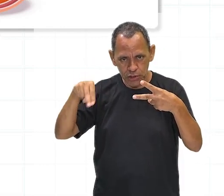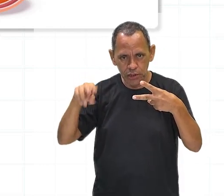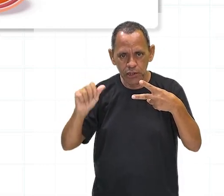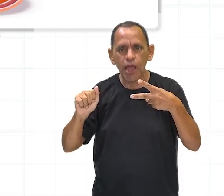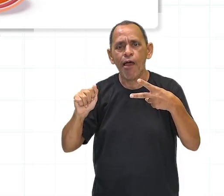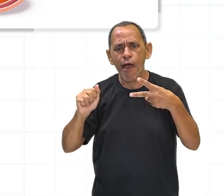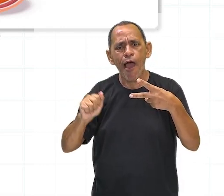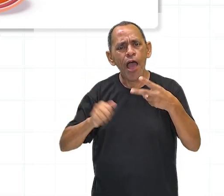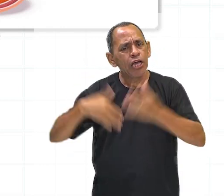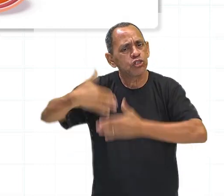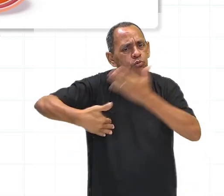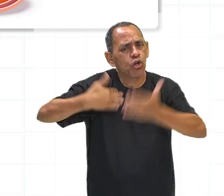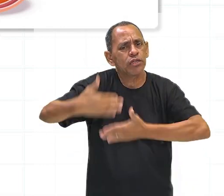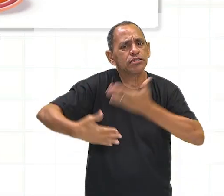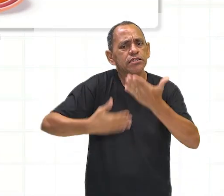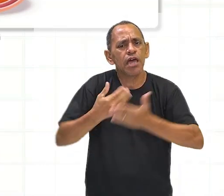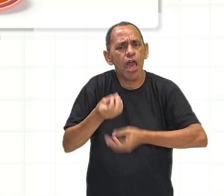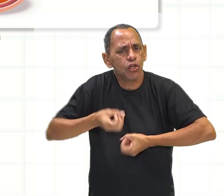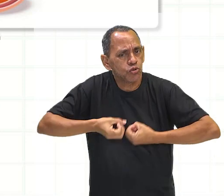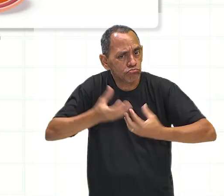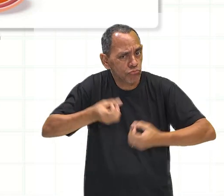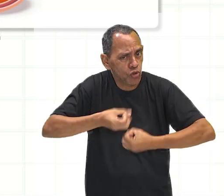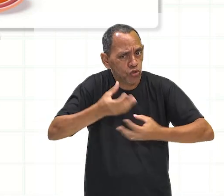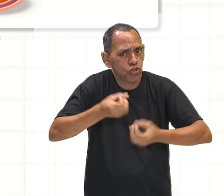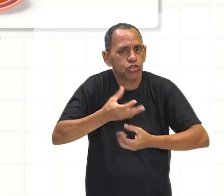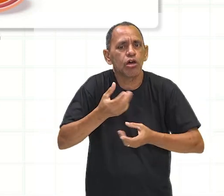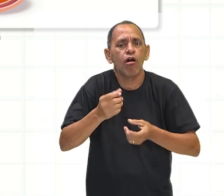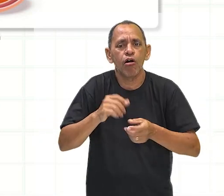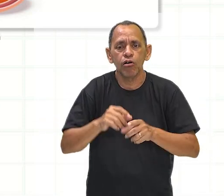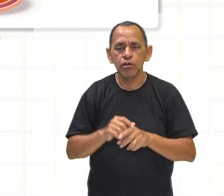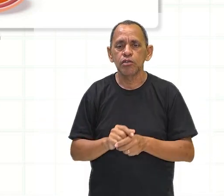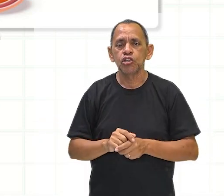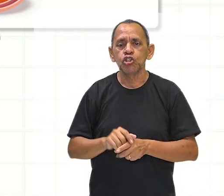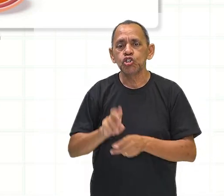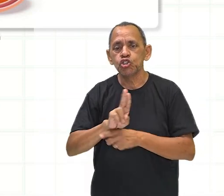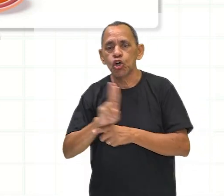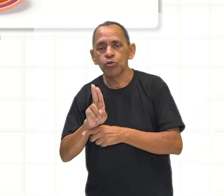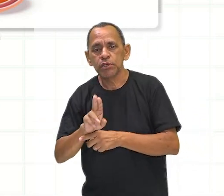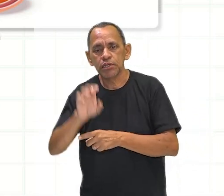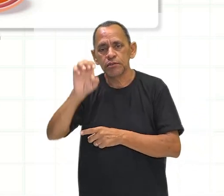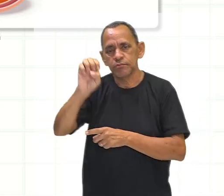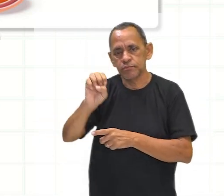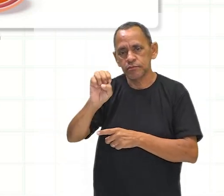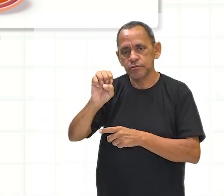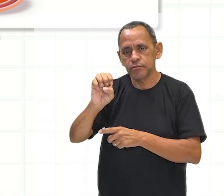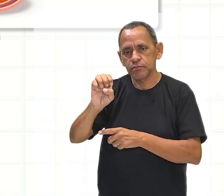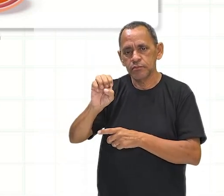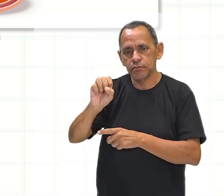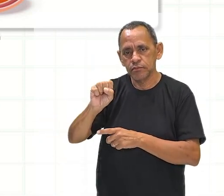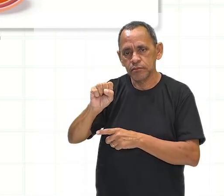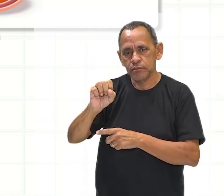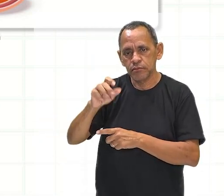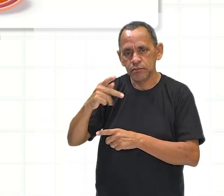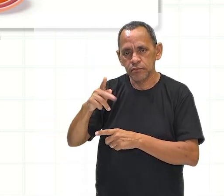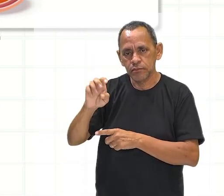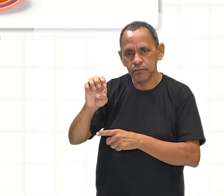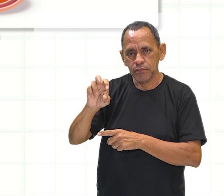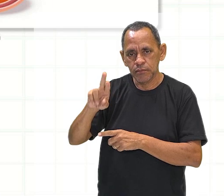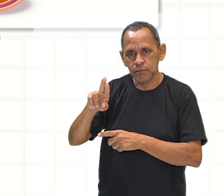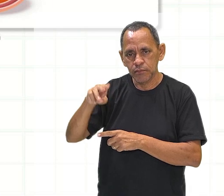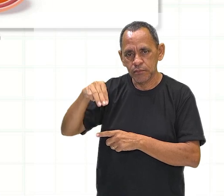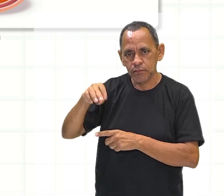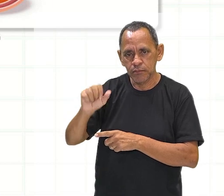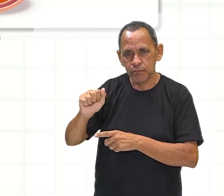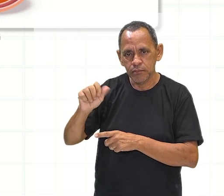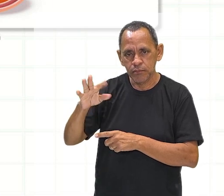de formação dos espermatozoides é denominado espermatogênese. Gênese, né, quer dizer